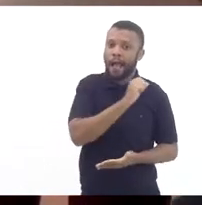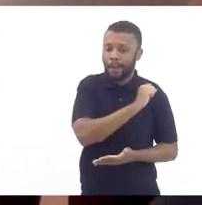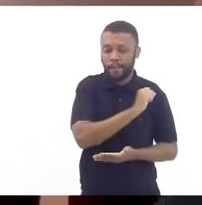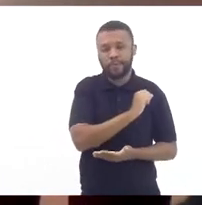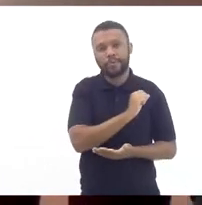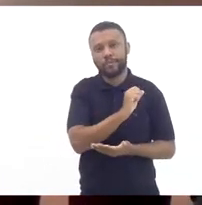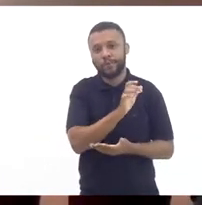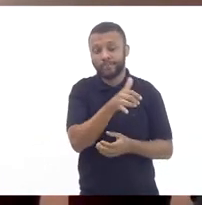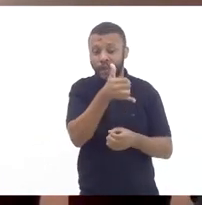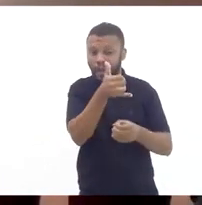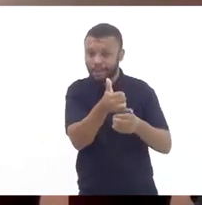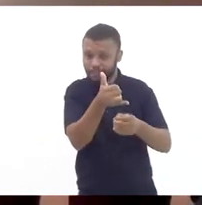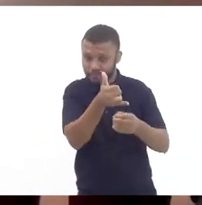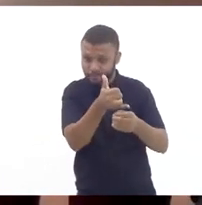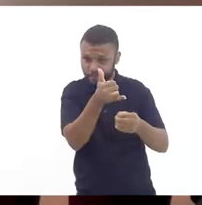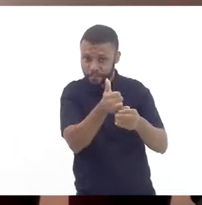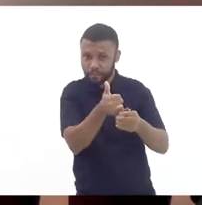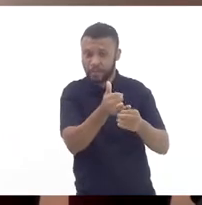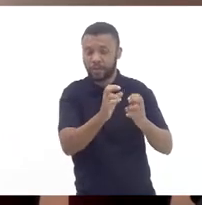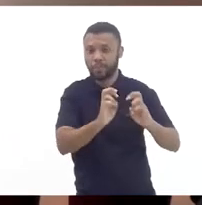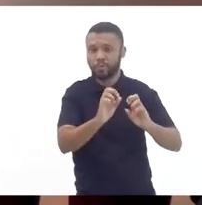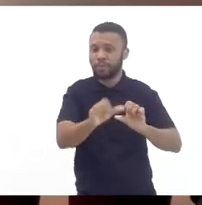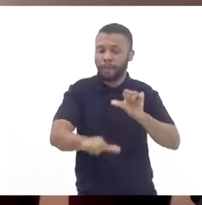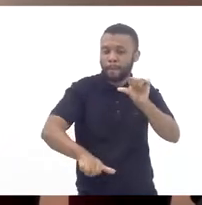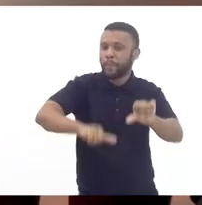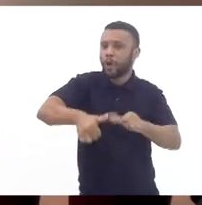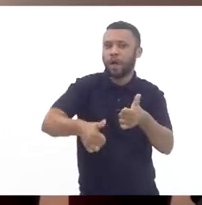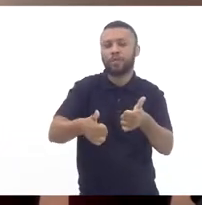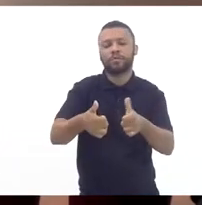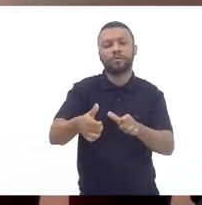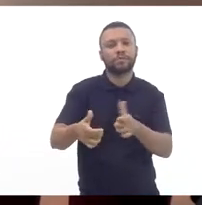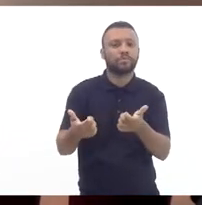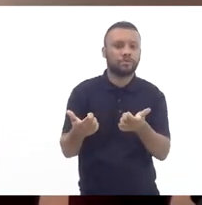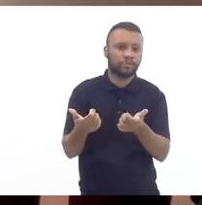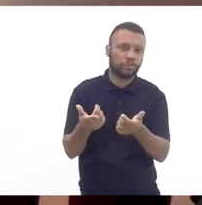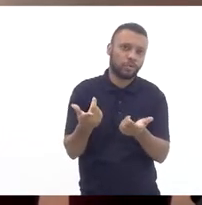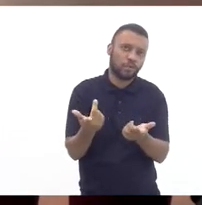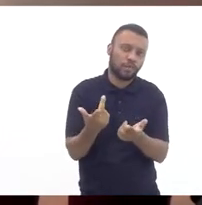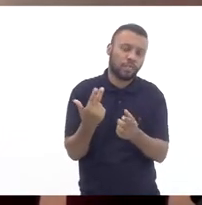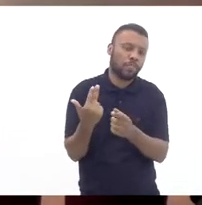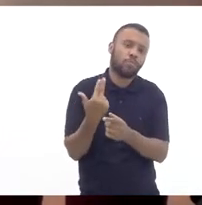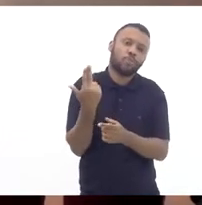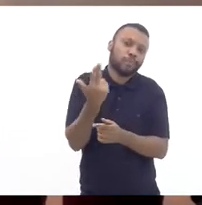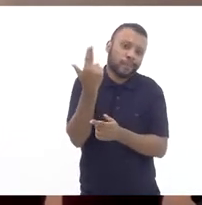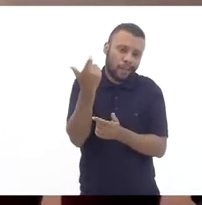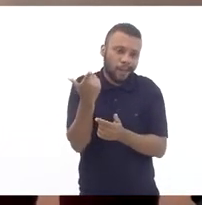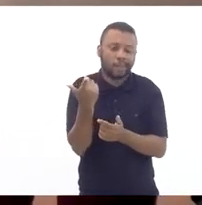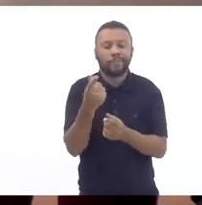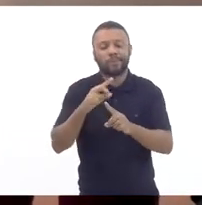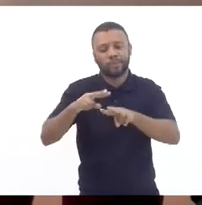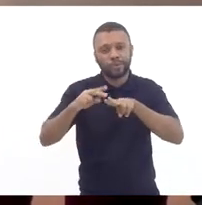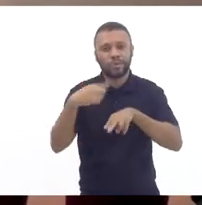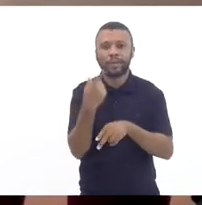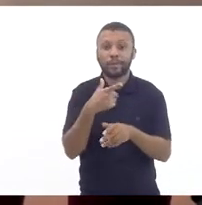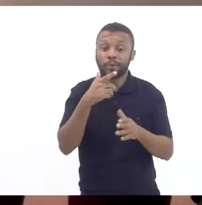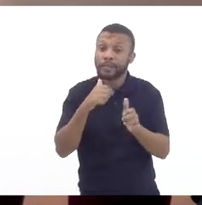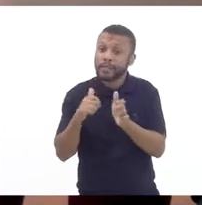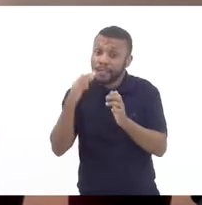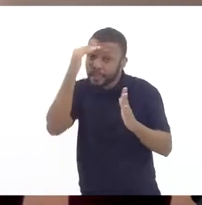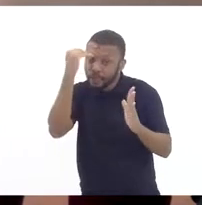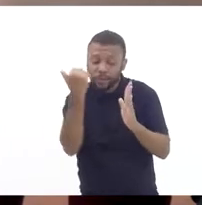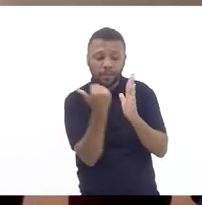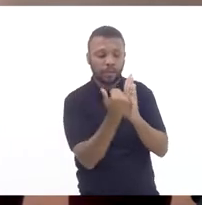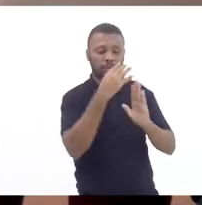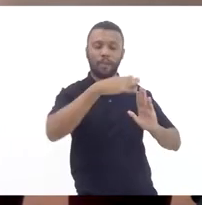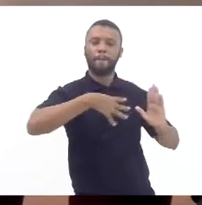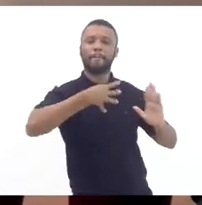ela fica com tudo reformulado e trocado. Então, estamos fazendo gradativamente esse trabalho conforme o plano de manutenção.